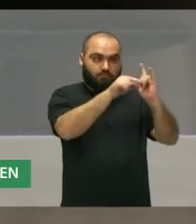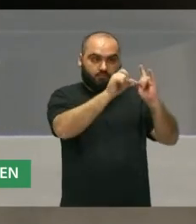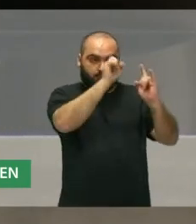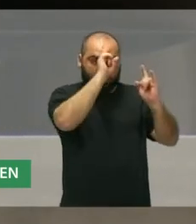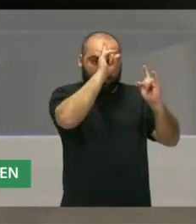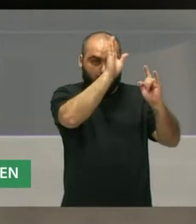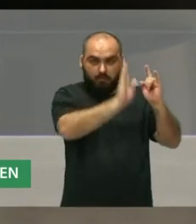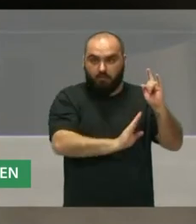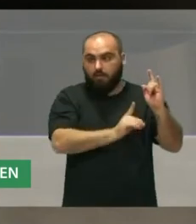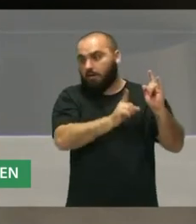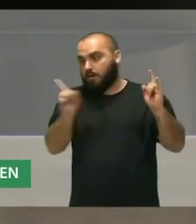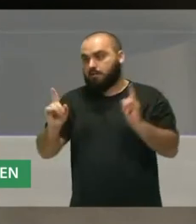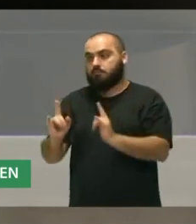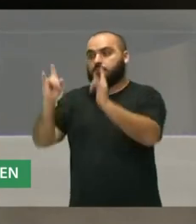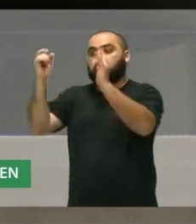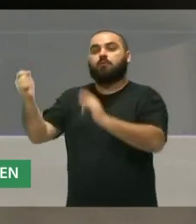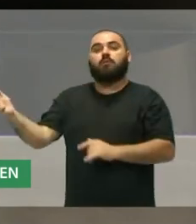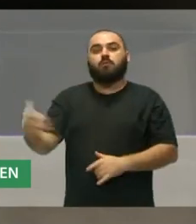Teresa?